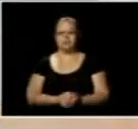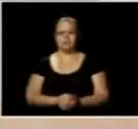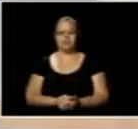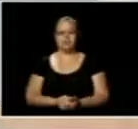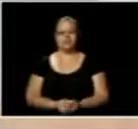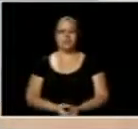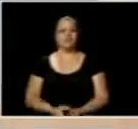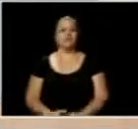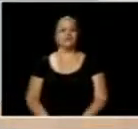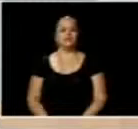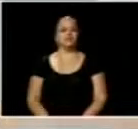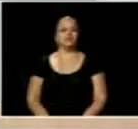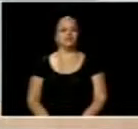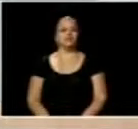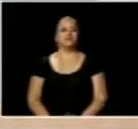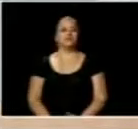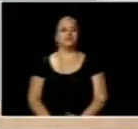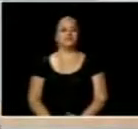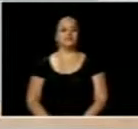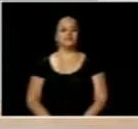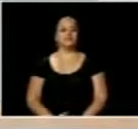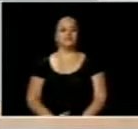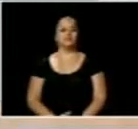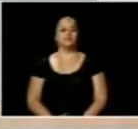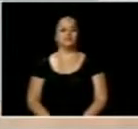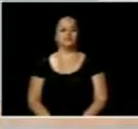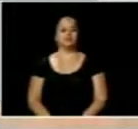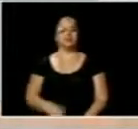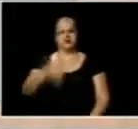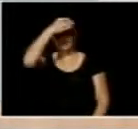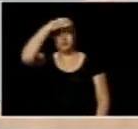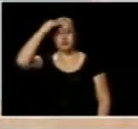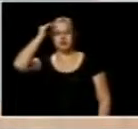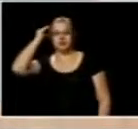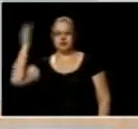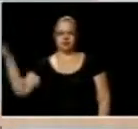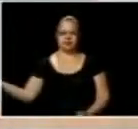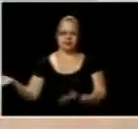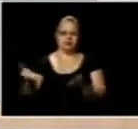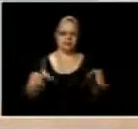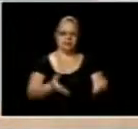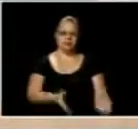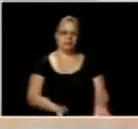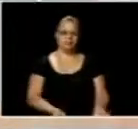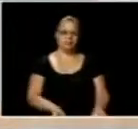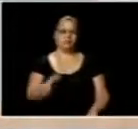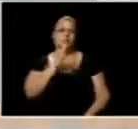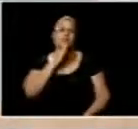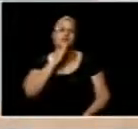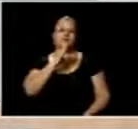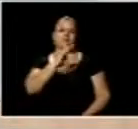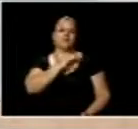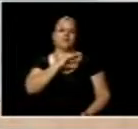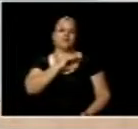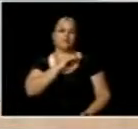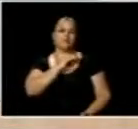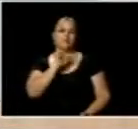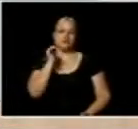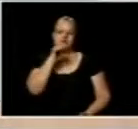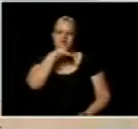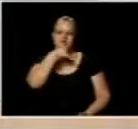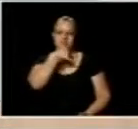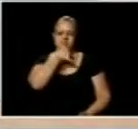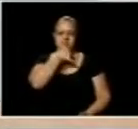fica frustrado quando vai lá no sítio do Pica-Pau Amarelo. Fica frustrado quando vai atrás das coisas culturais do